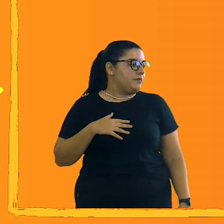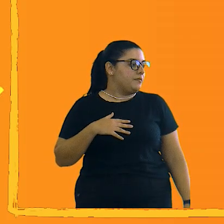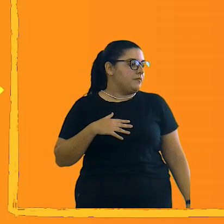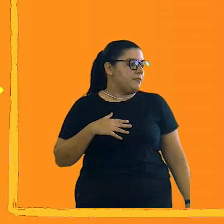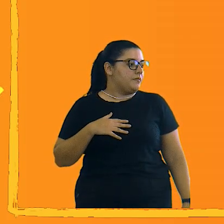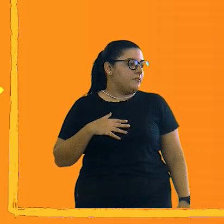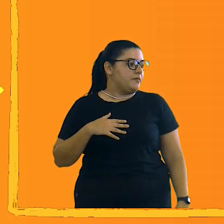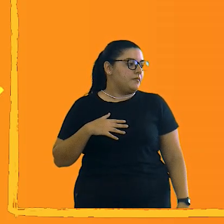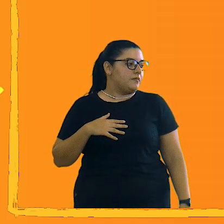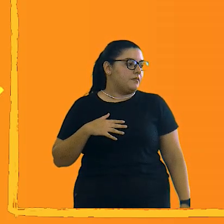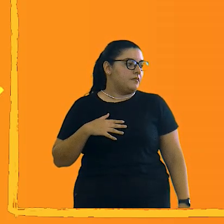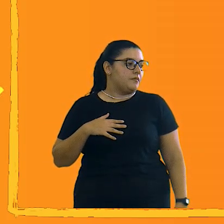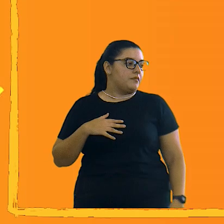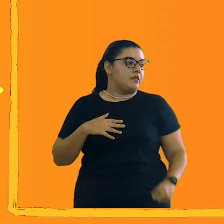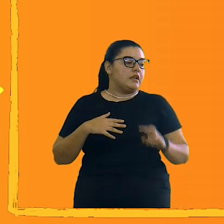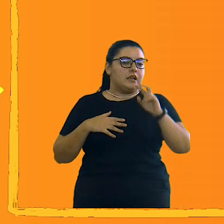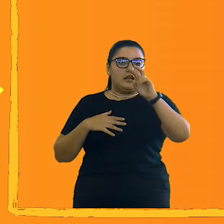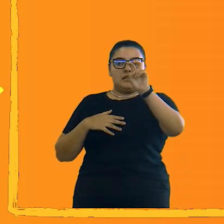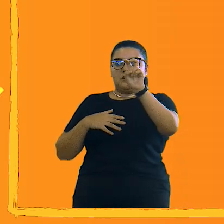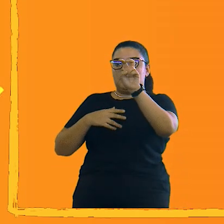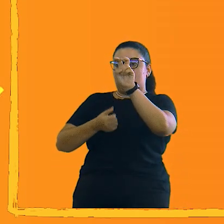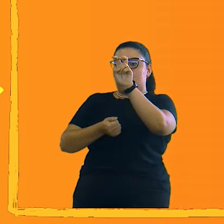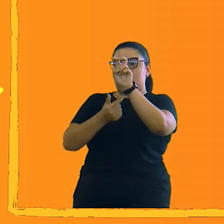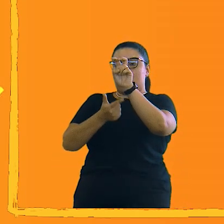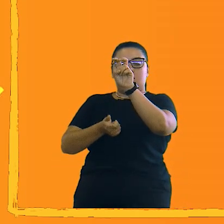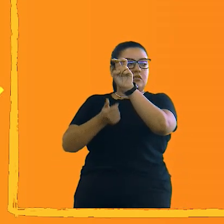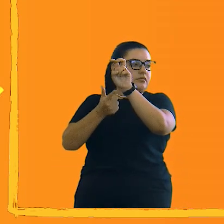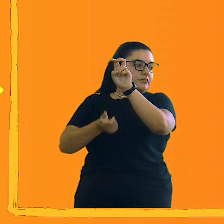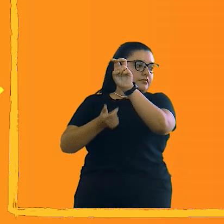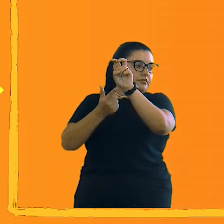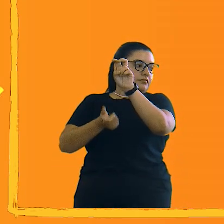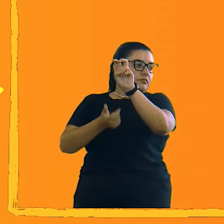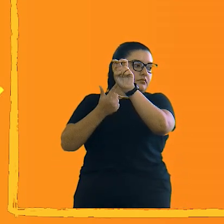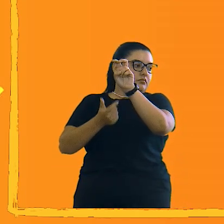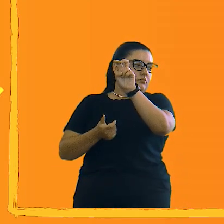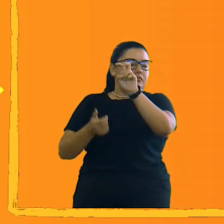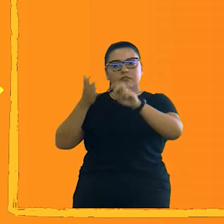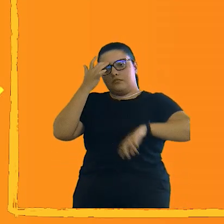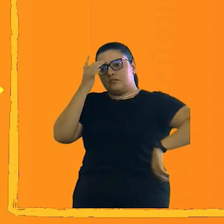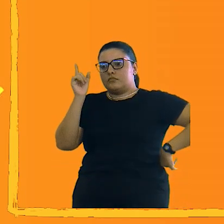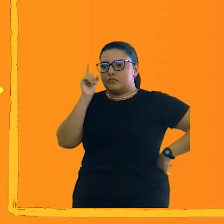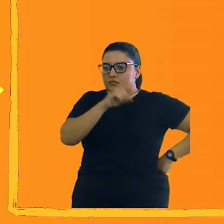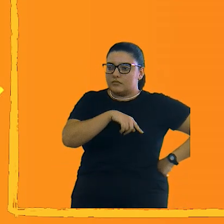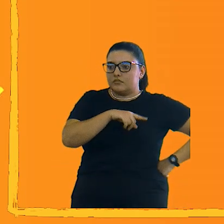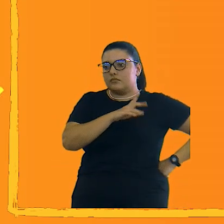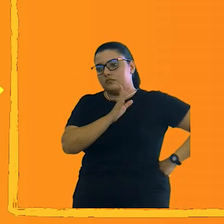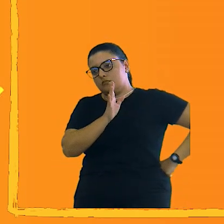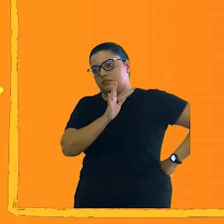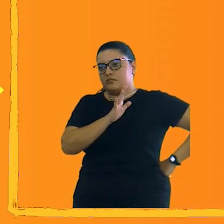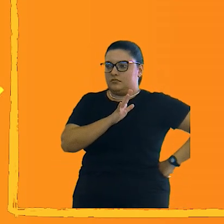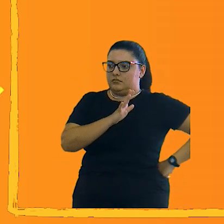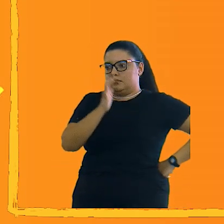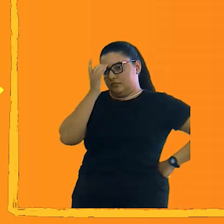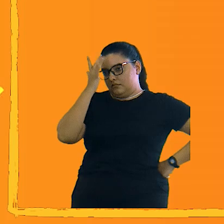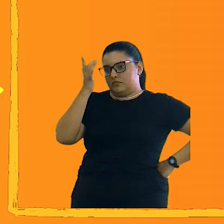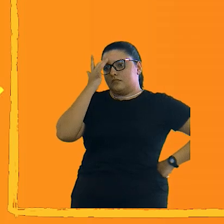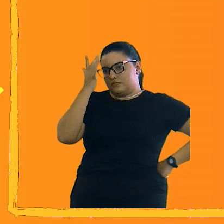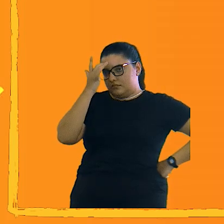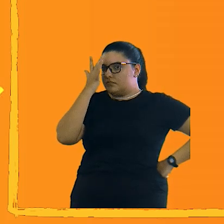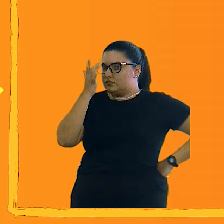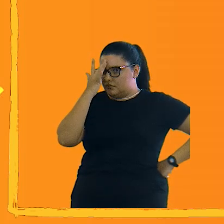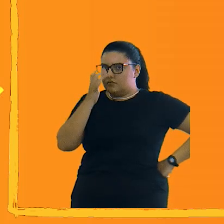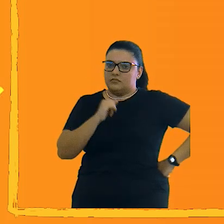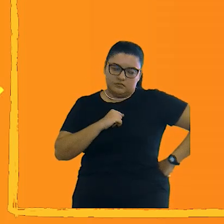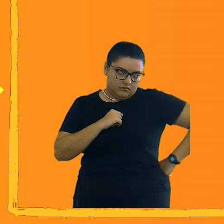vai 5 sobre 12 pessoal isso é fácil ou difícil é fácil